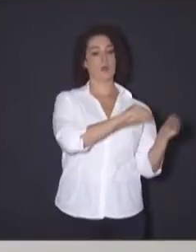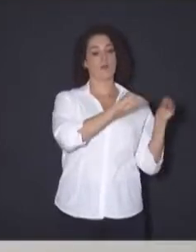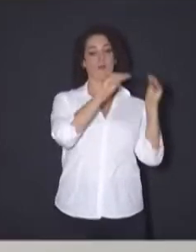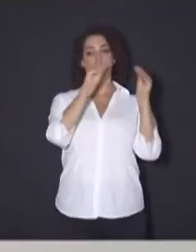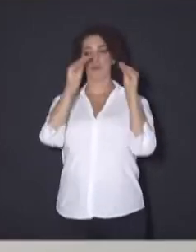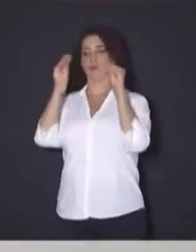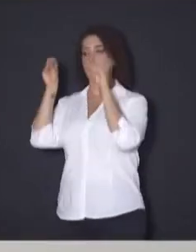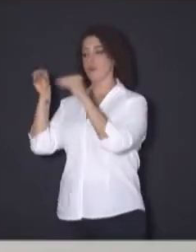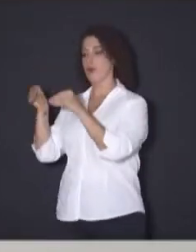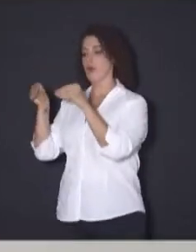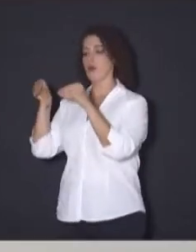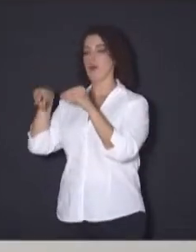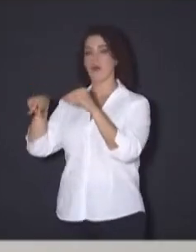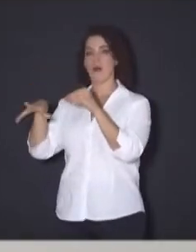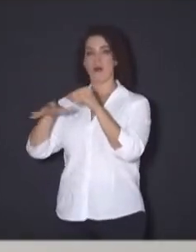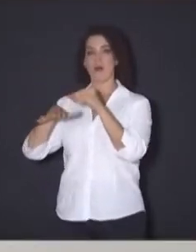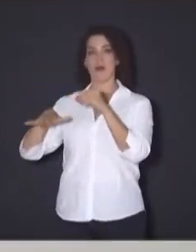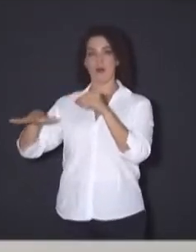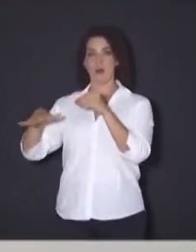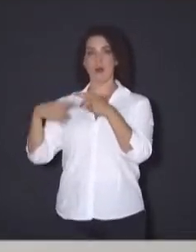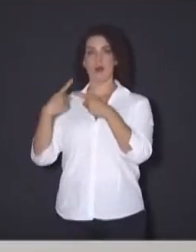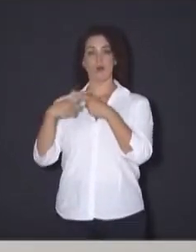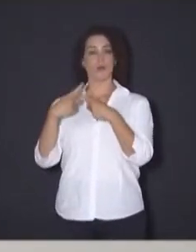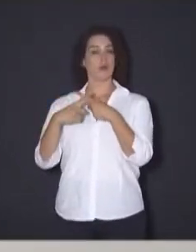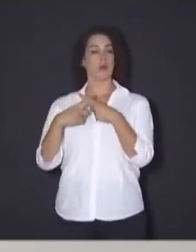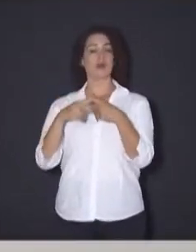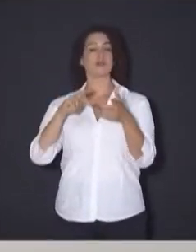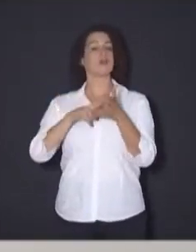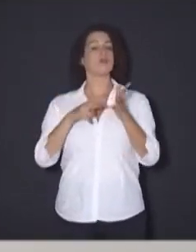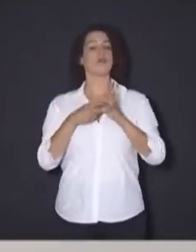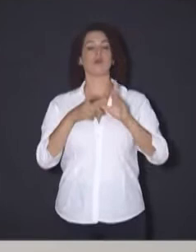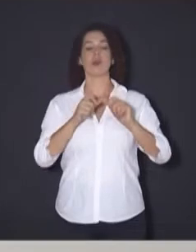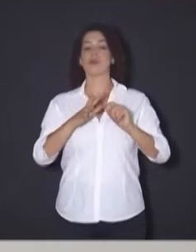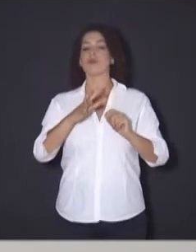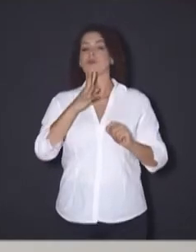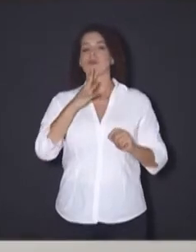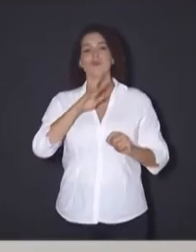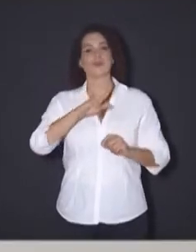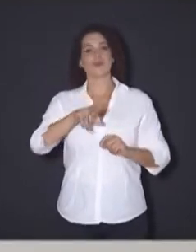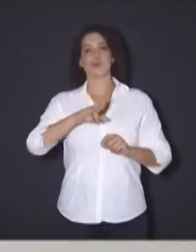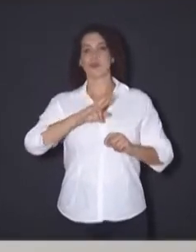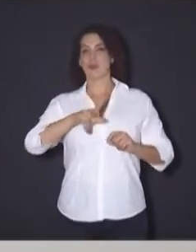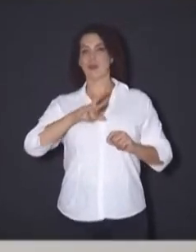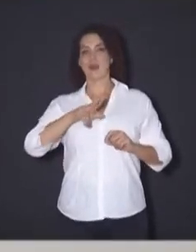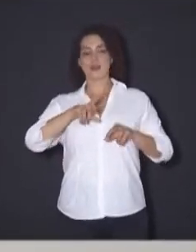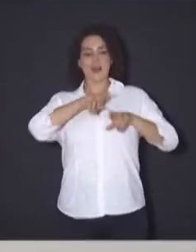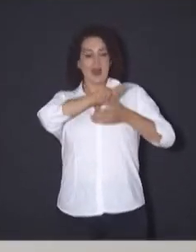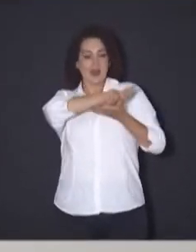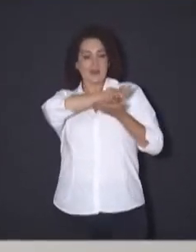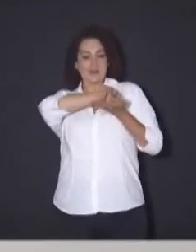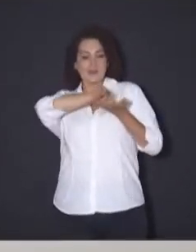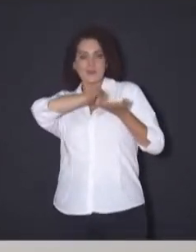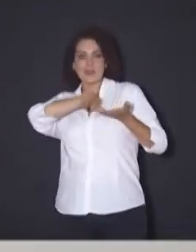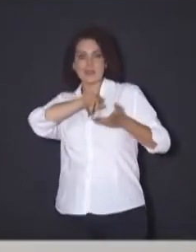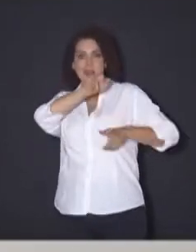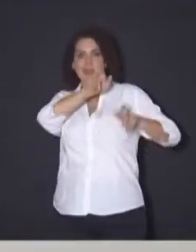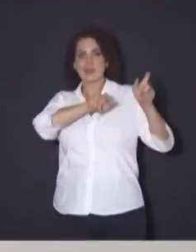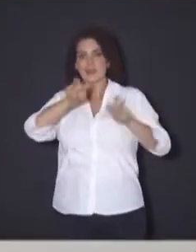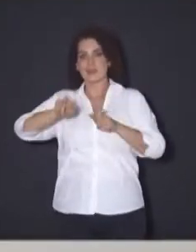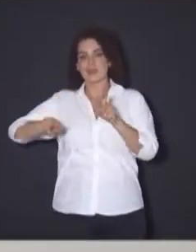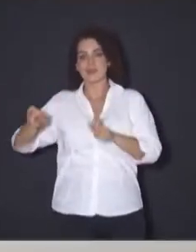conhece a diversidade com que você está tratando você faz com que as políticas públicas